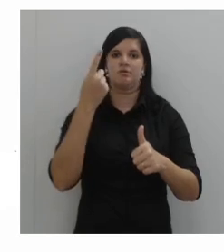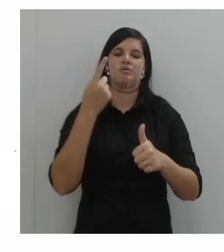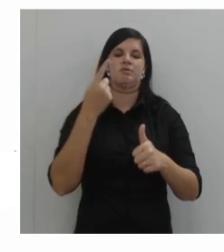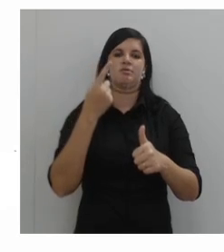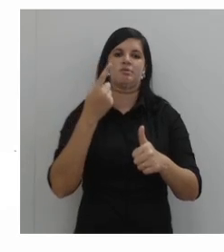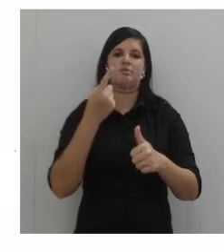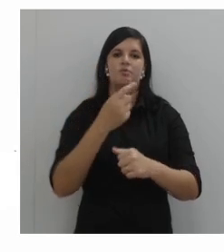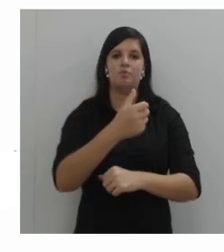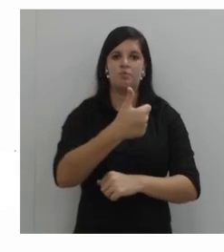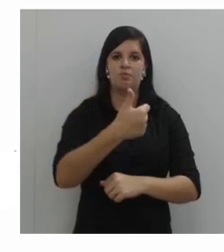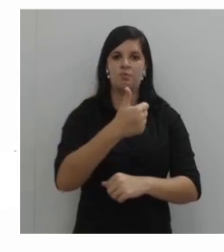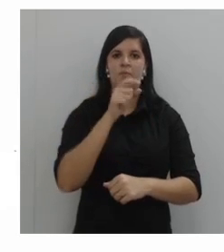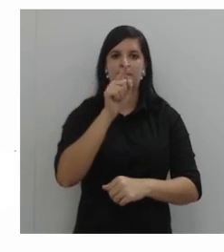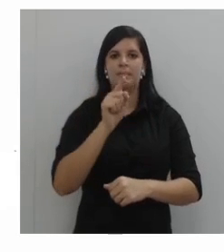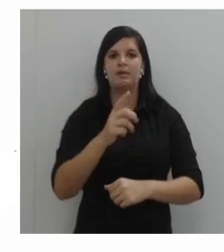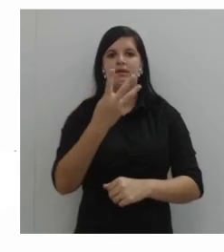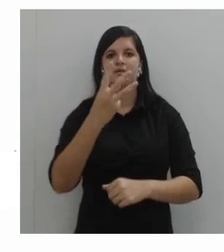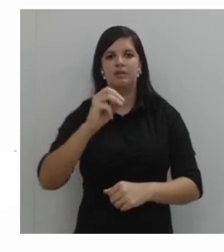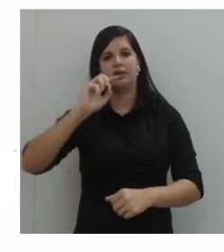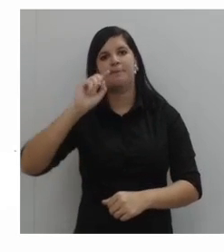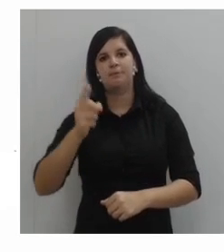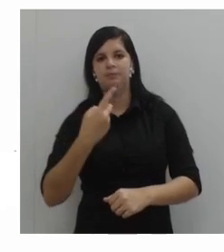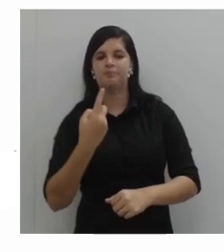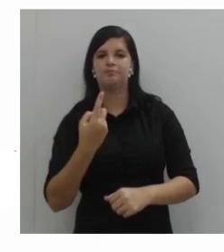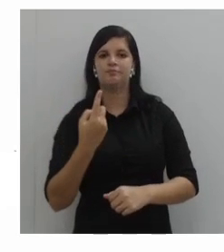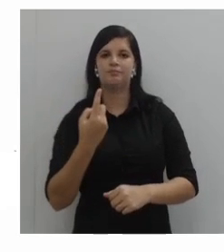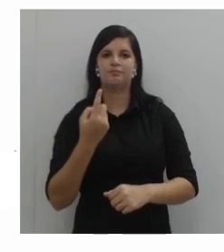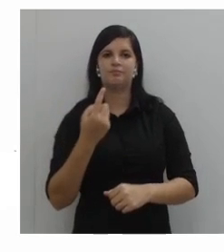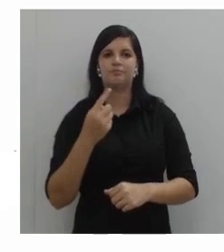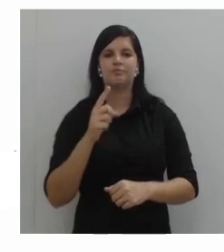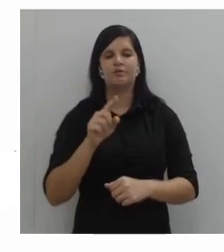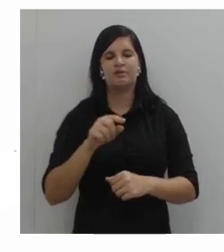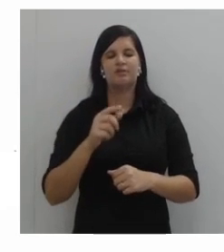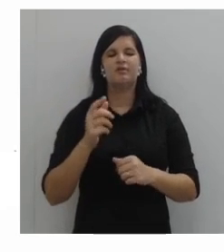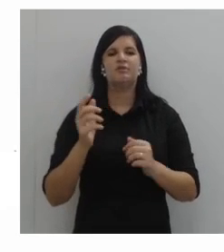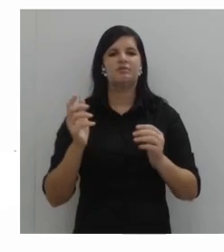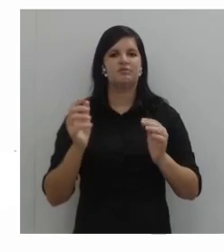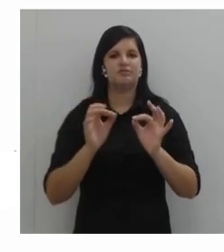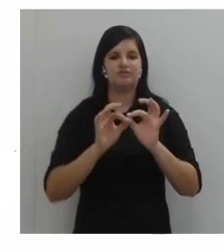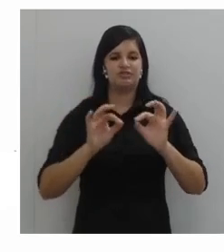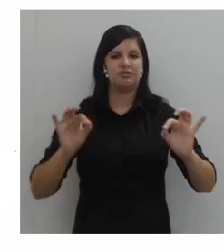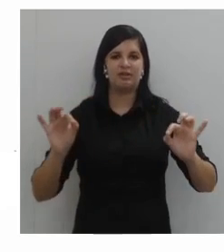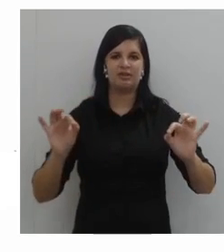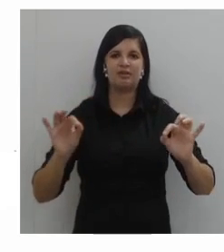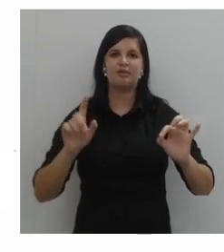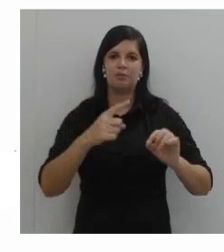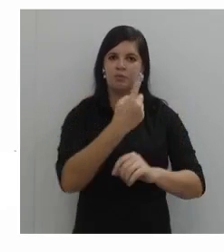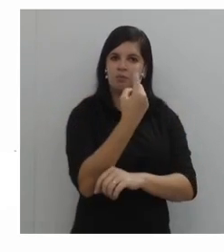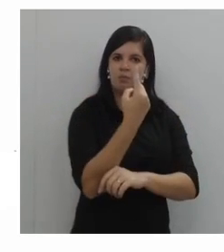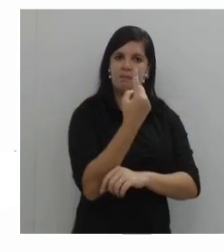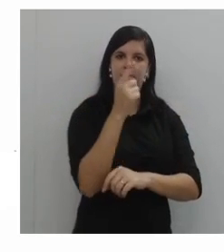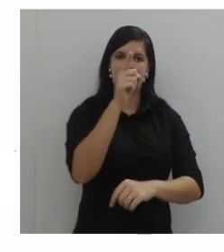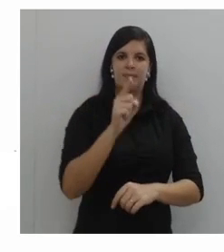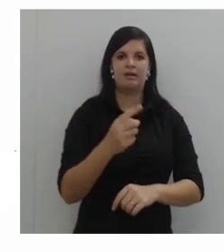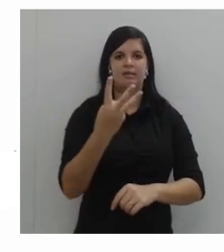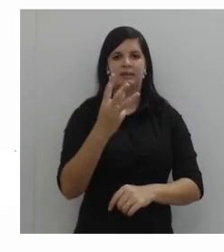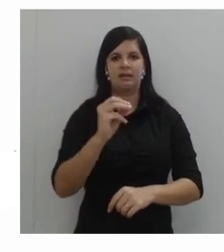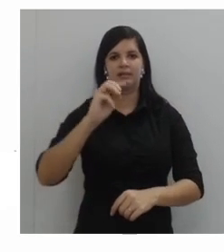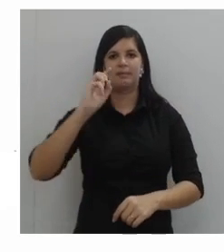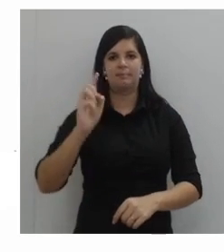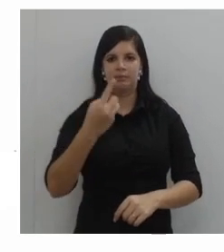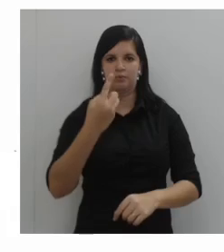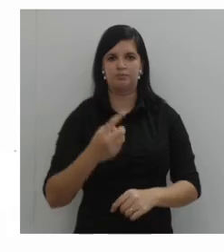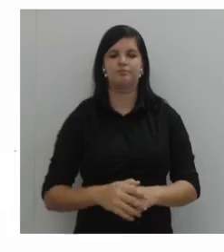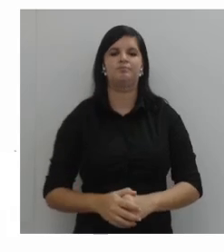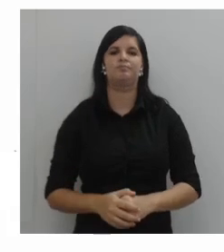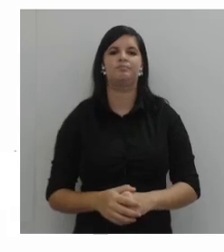escala, de 1 para 30 mil, ou seja, aqui ó, a escala, a primeira escala é de 1 para 30